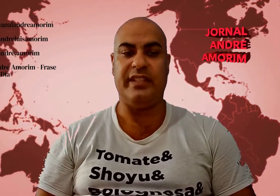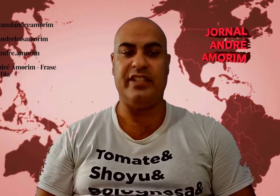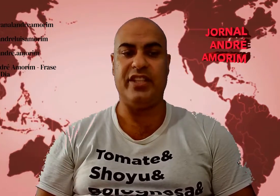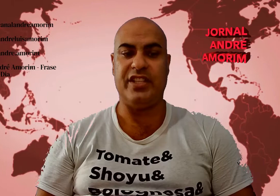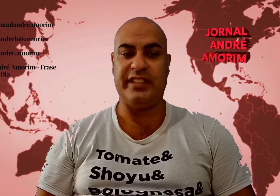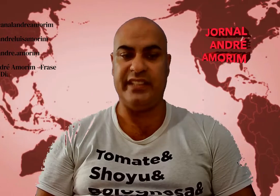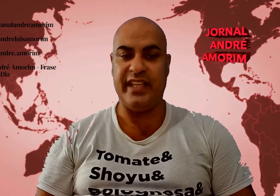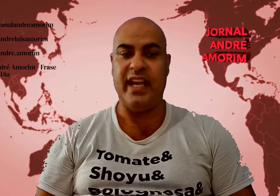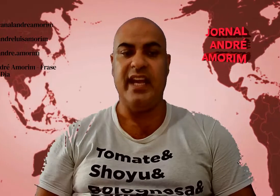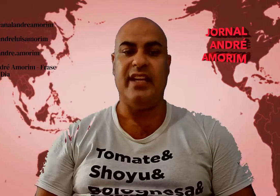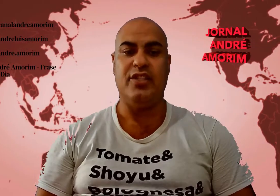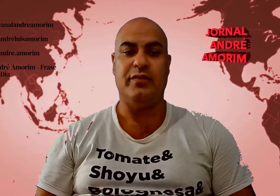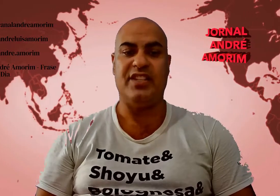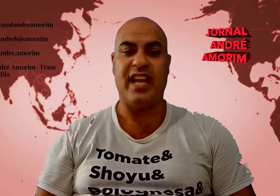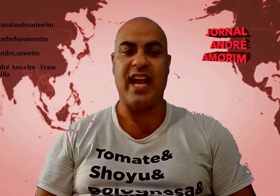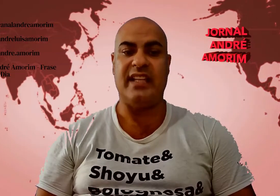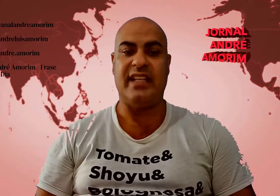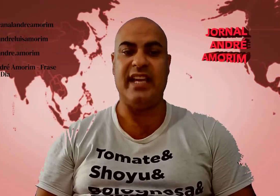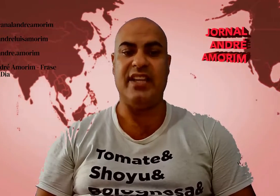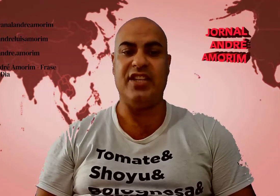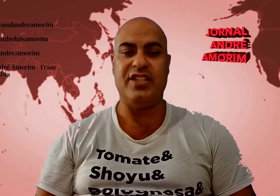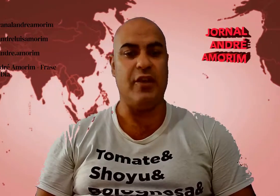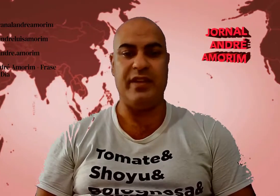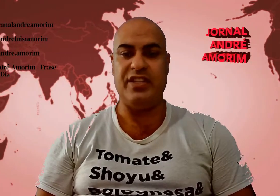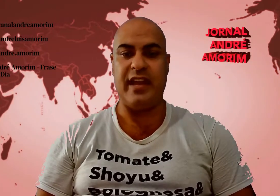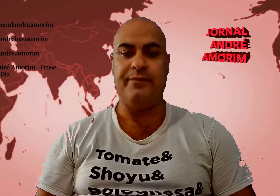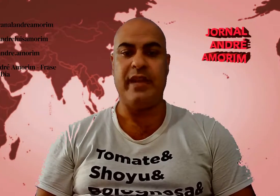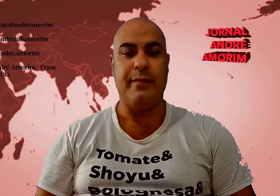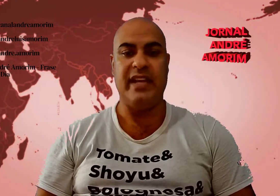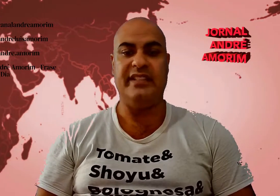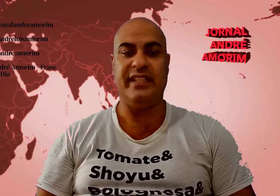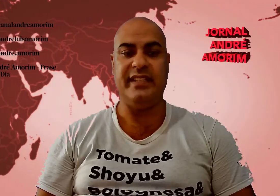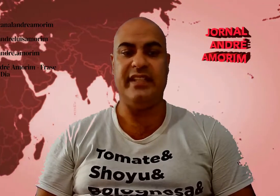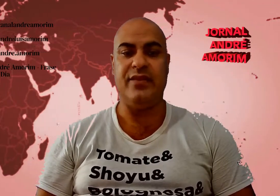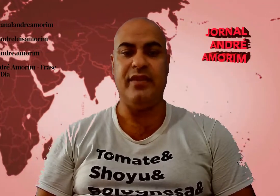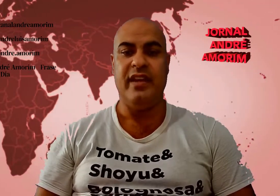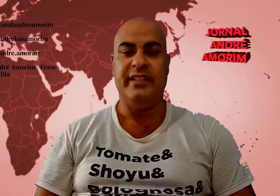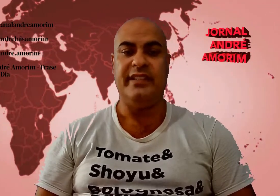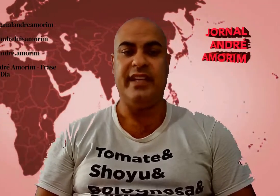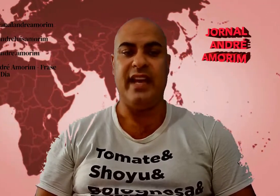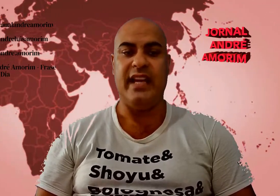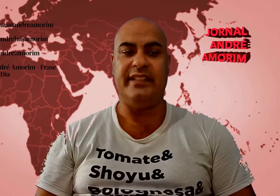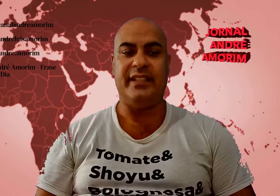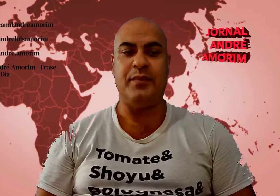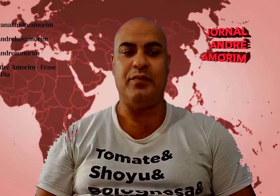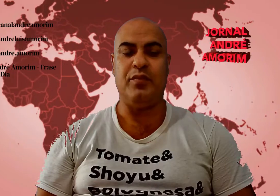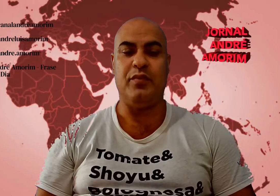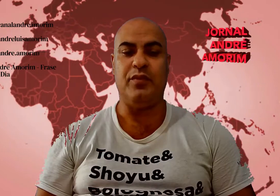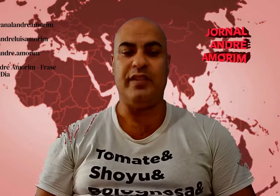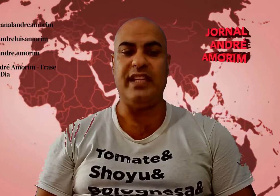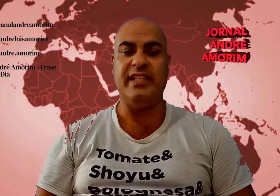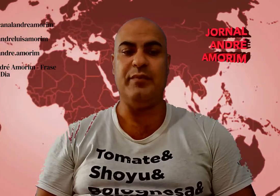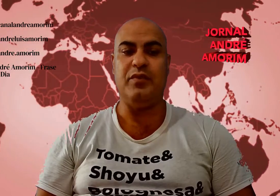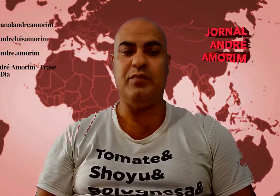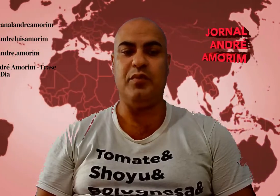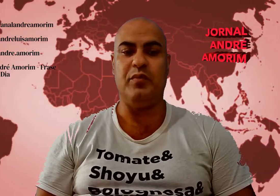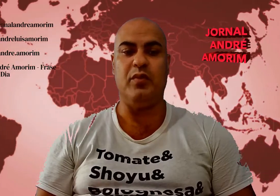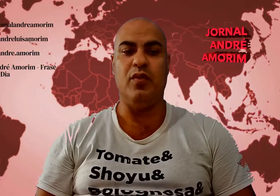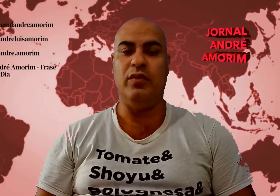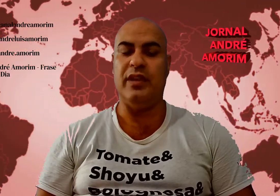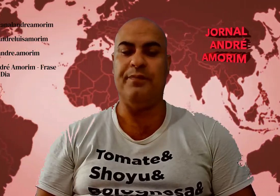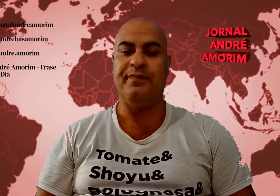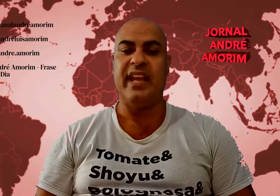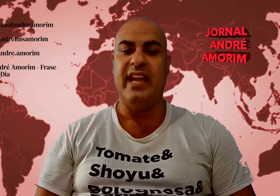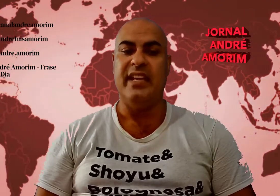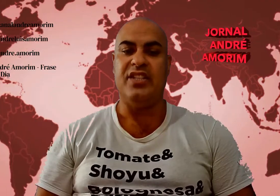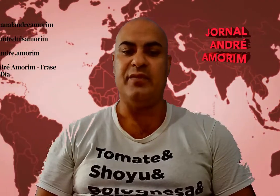entender a importância de a gente ser, antes de mais nada, quem a gente realmente é. Para assim, então, ser aceita por um público, querida por um